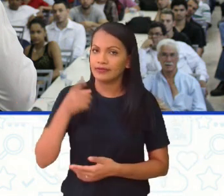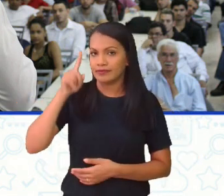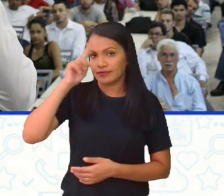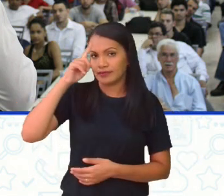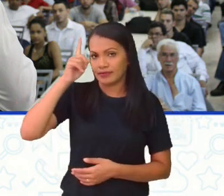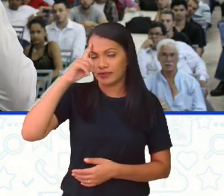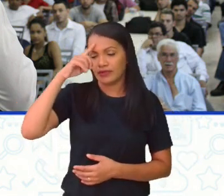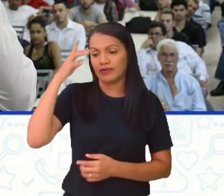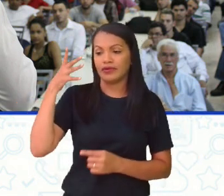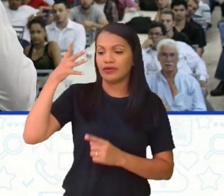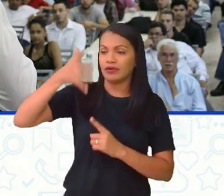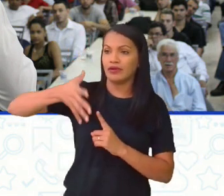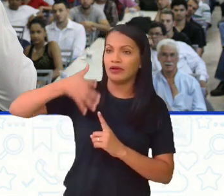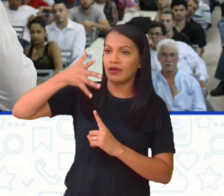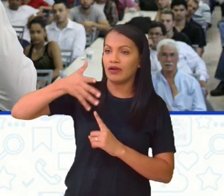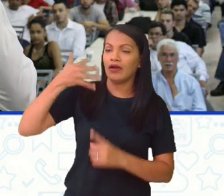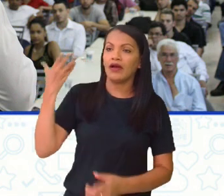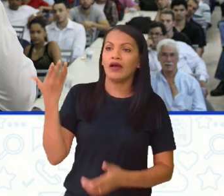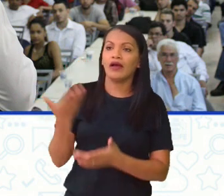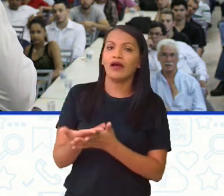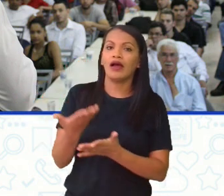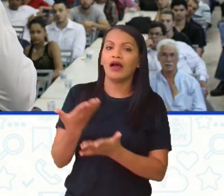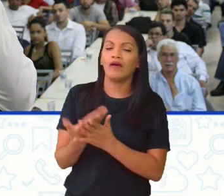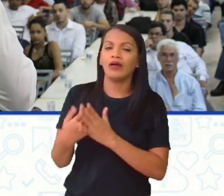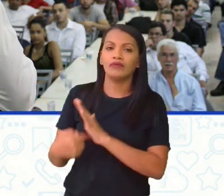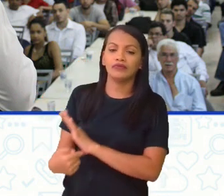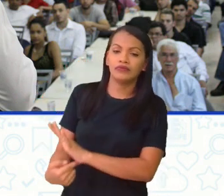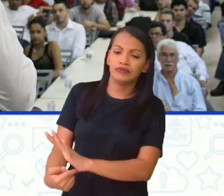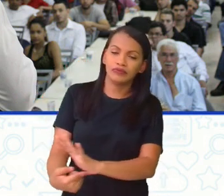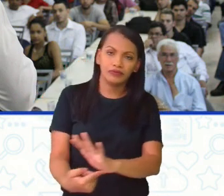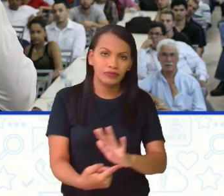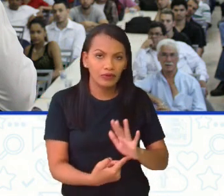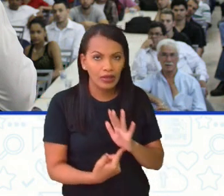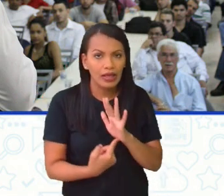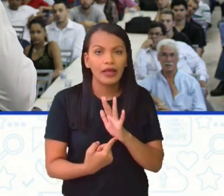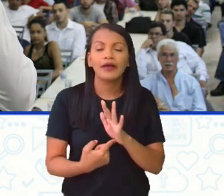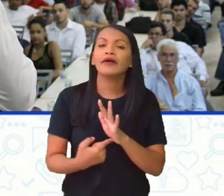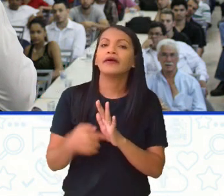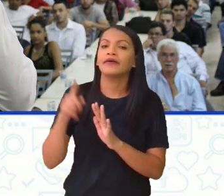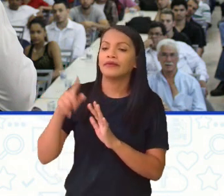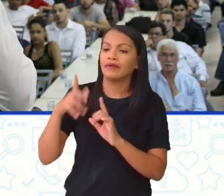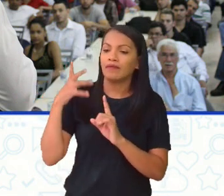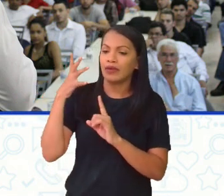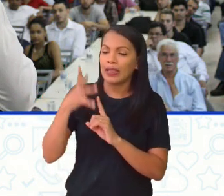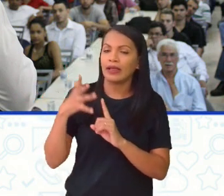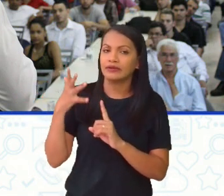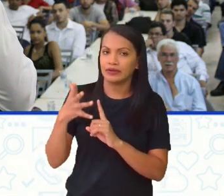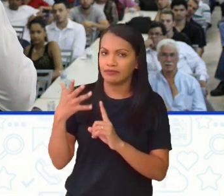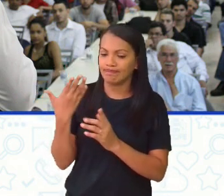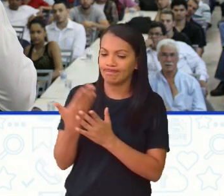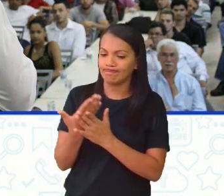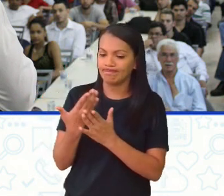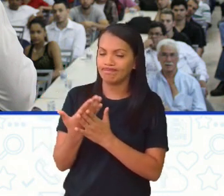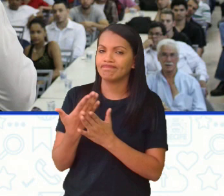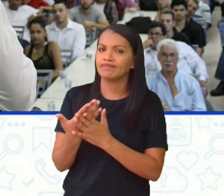esse tipo de palestra. A aula expositiva é uma palestra também, não é? Porque estamos conversando